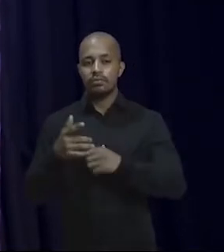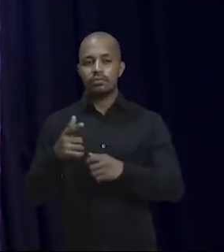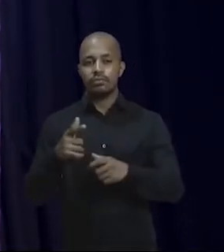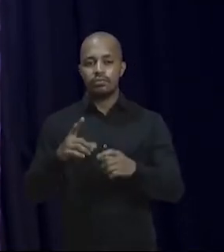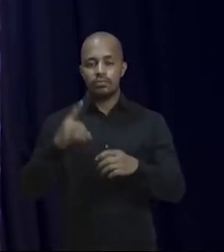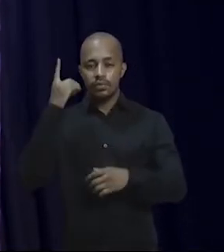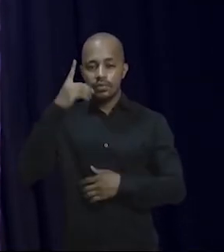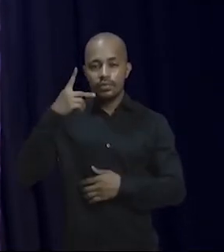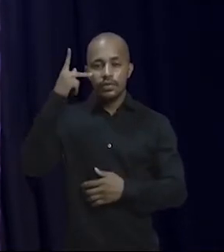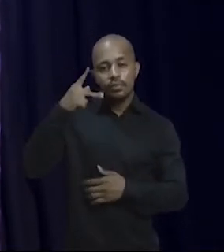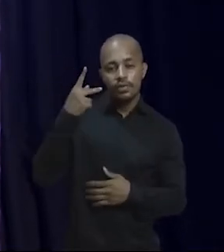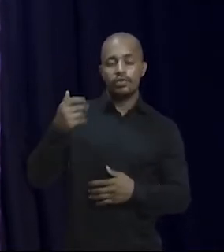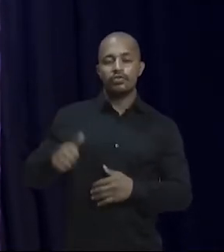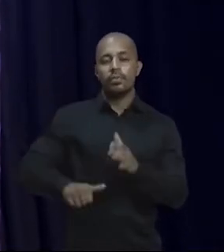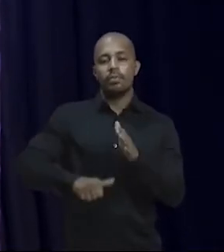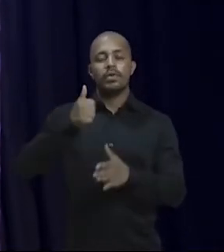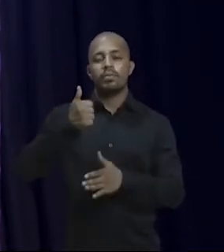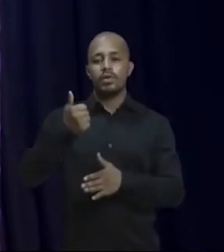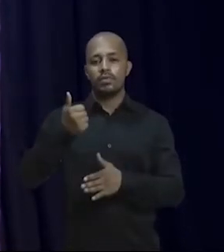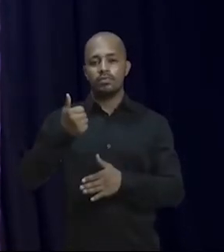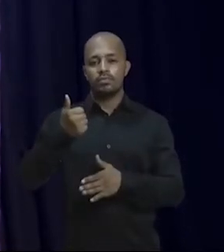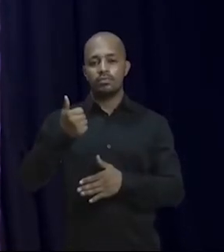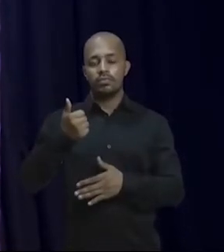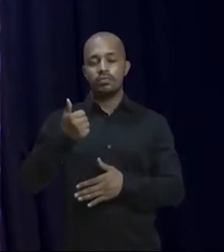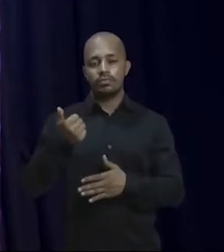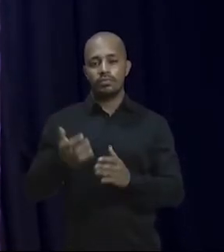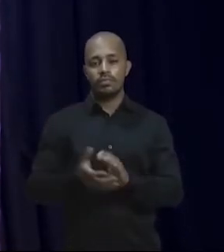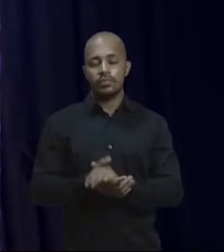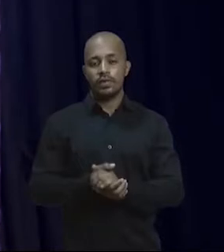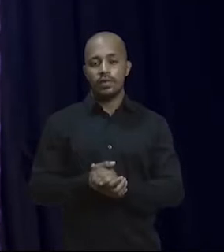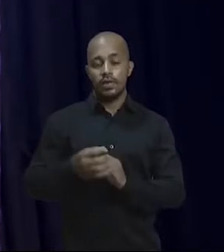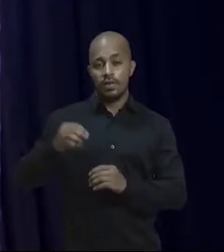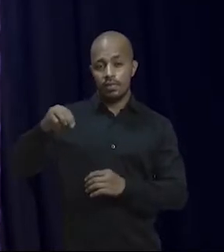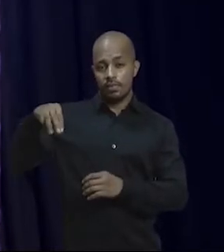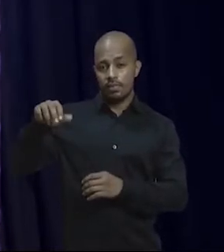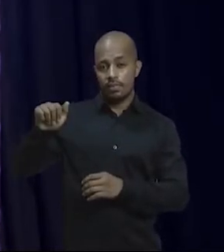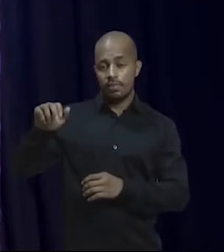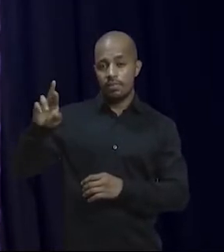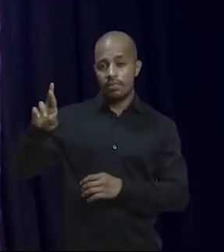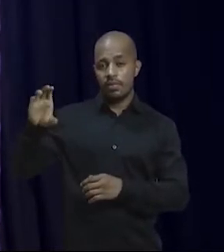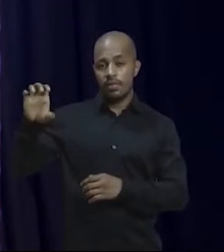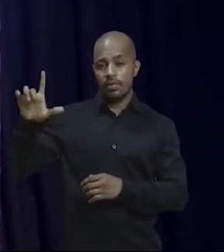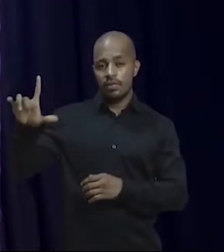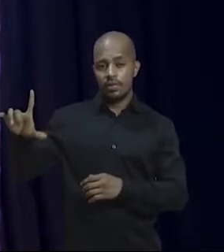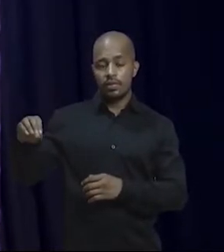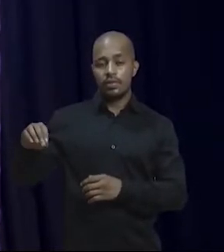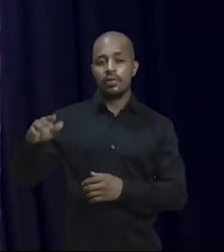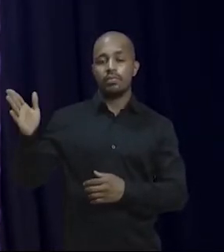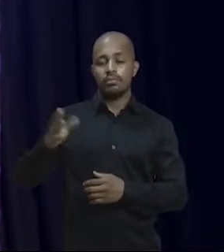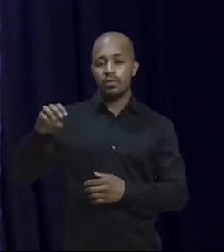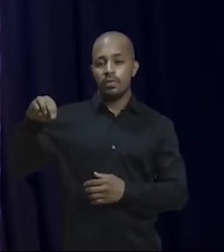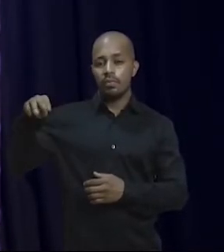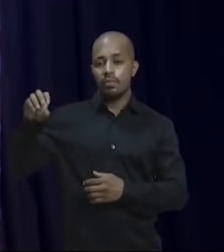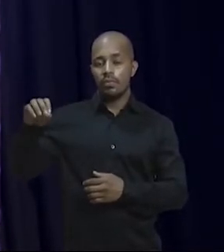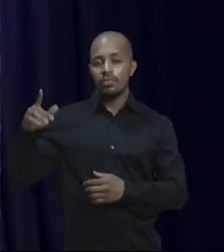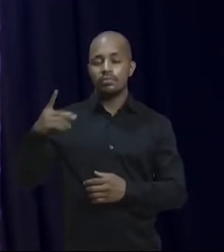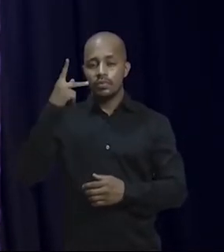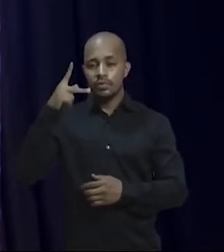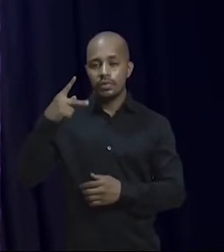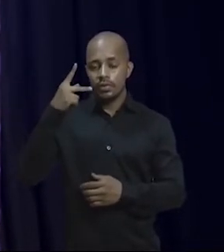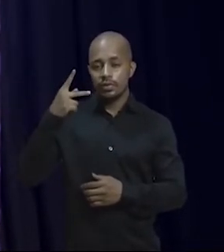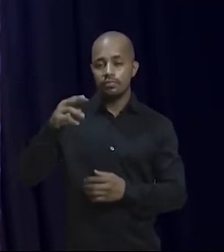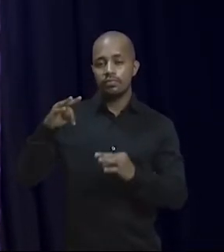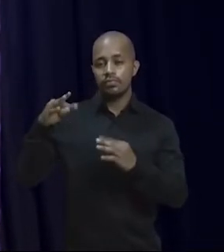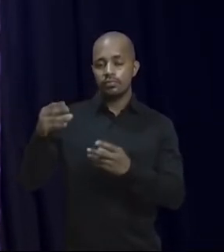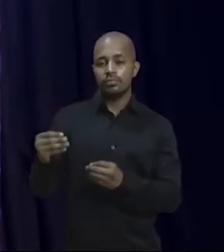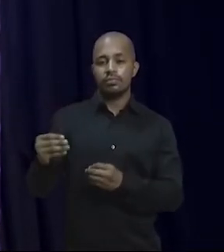mandato. Deputado Alessandro Molon, deputado Marcelo Freixo, deputado Fábio Tradi, deputada Margarete,